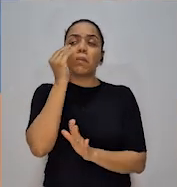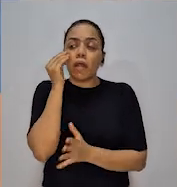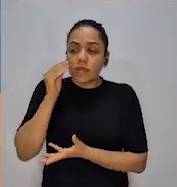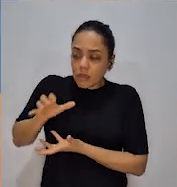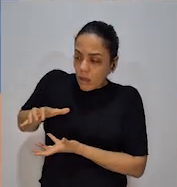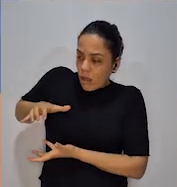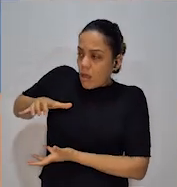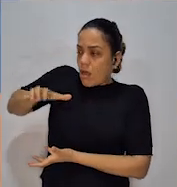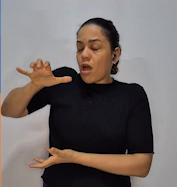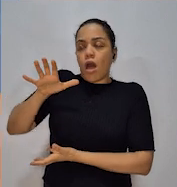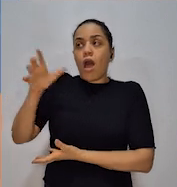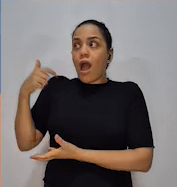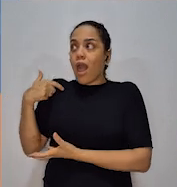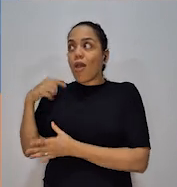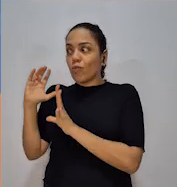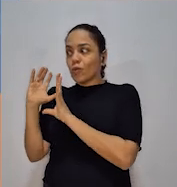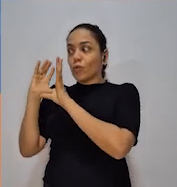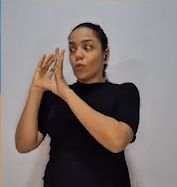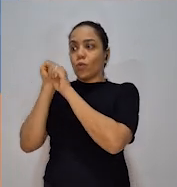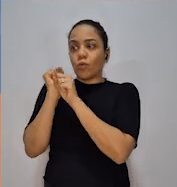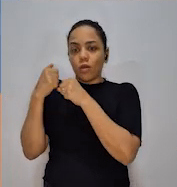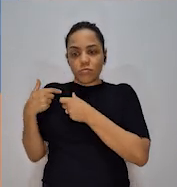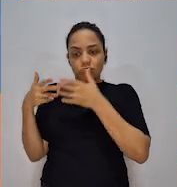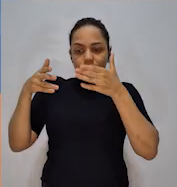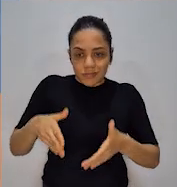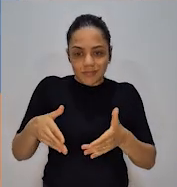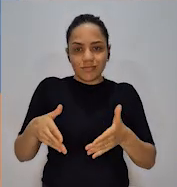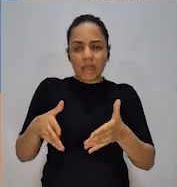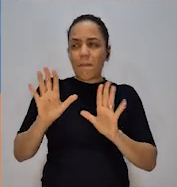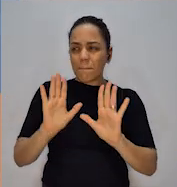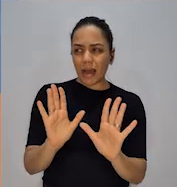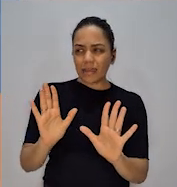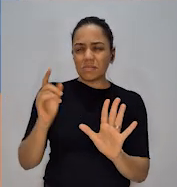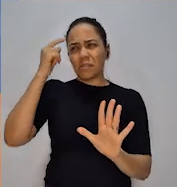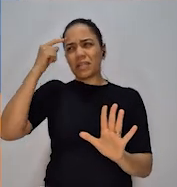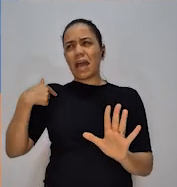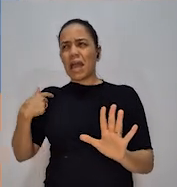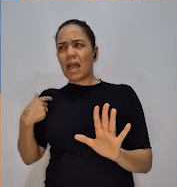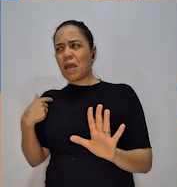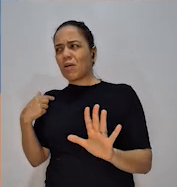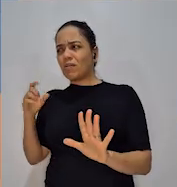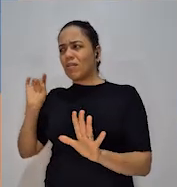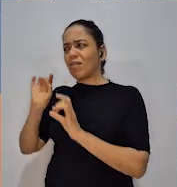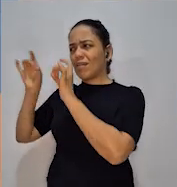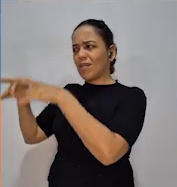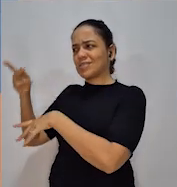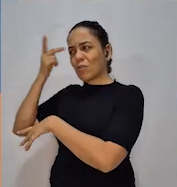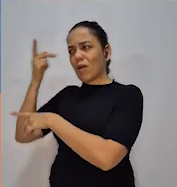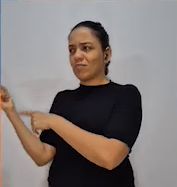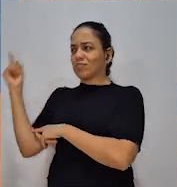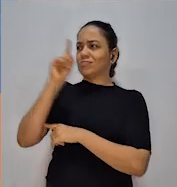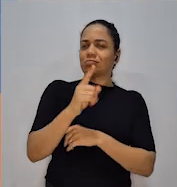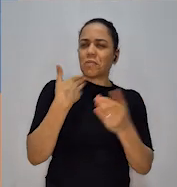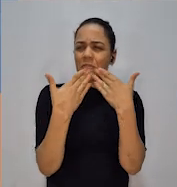traz até aqui, mas não é necessariamente isso que me fez sair lá de São Paulo e vir até aqui falar desse assunto com